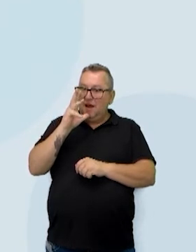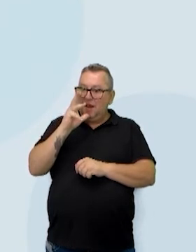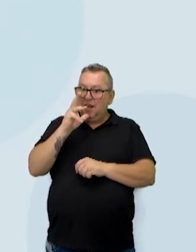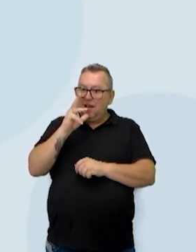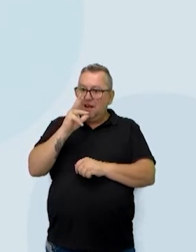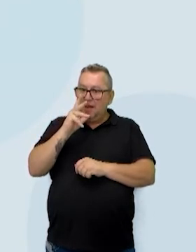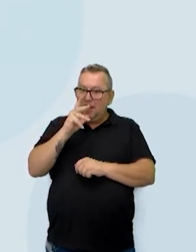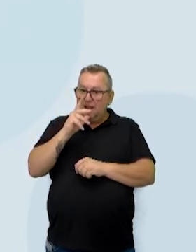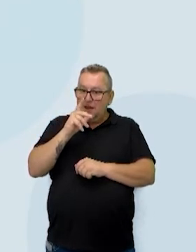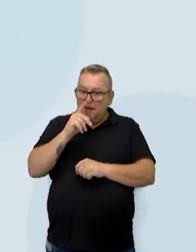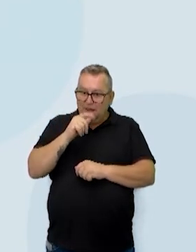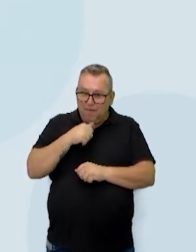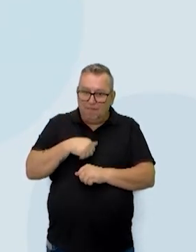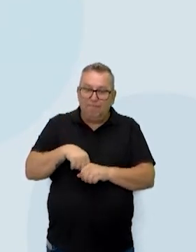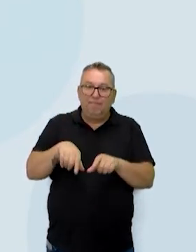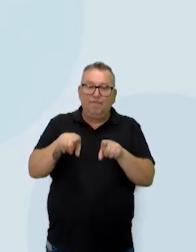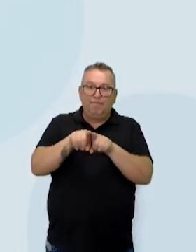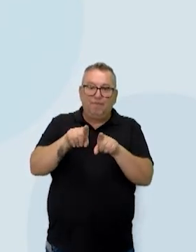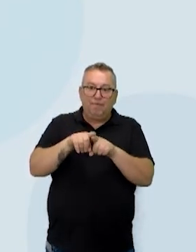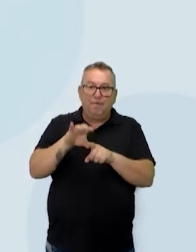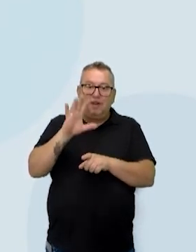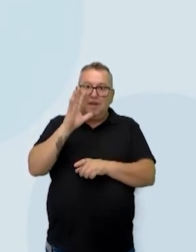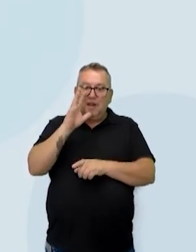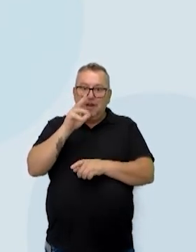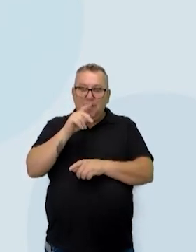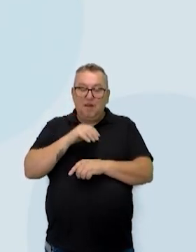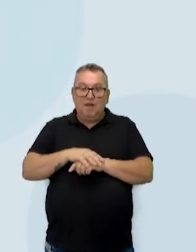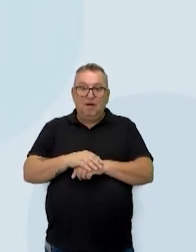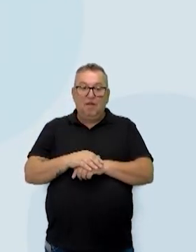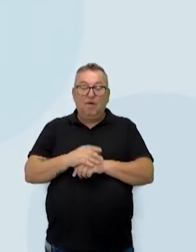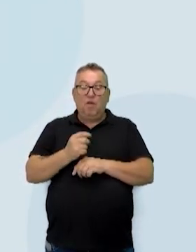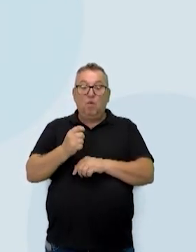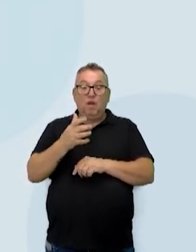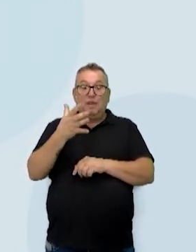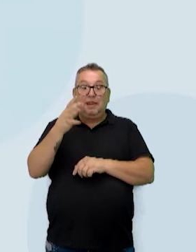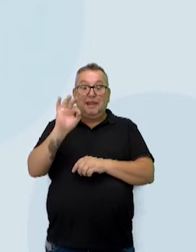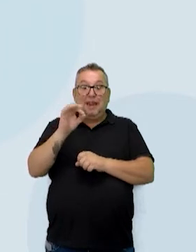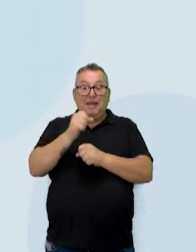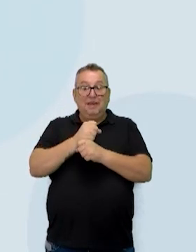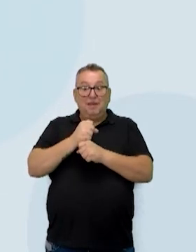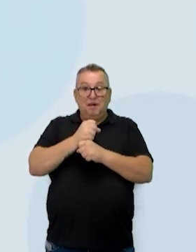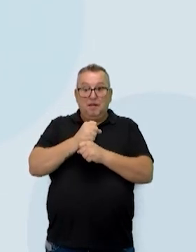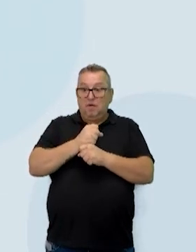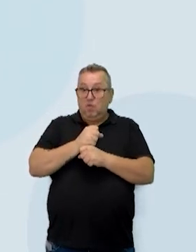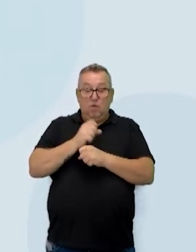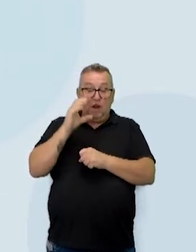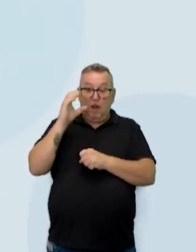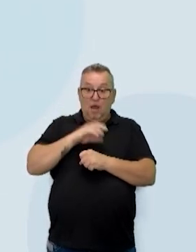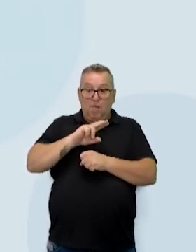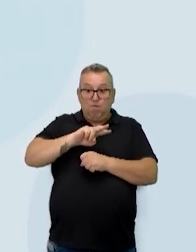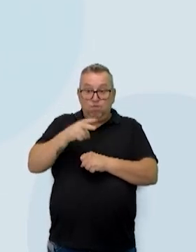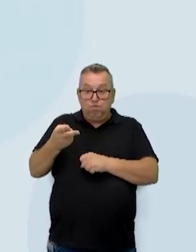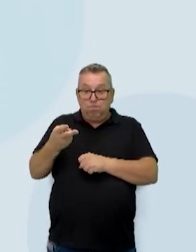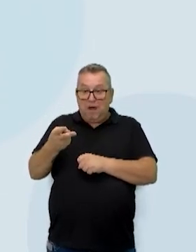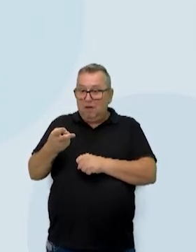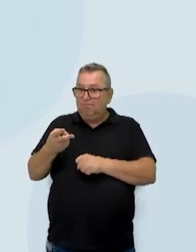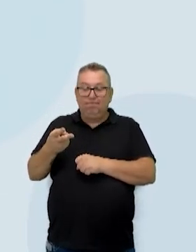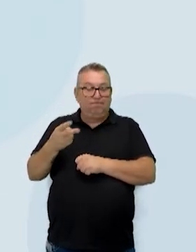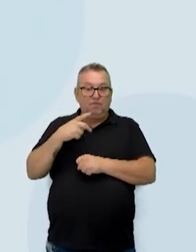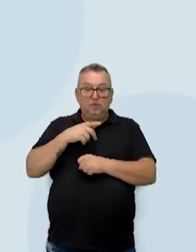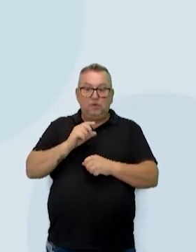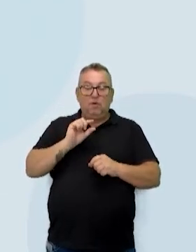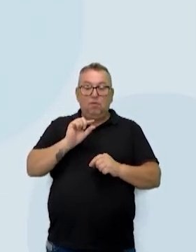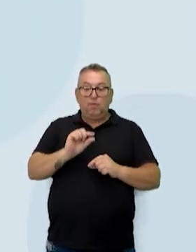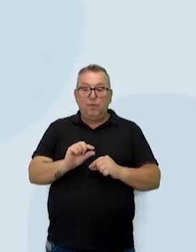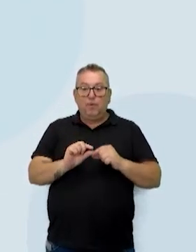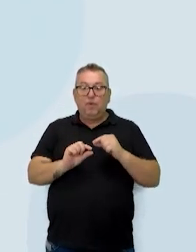aos poucos, ela leva aí pelo menos quase uma década, não é de um momento para o outro. Ela é